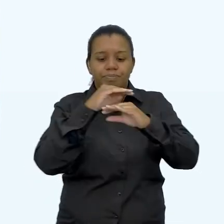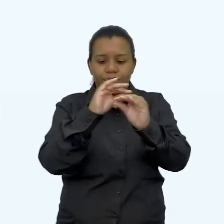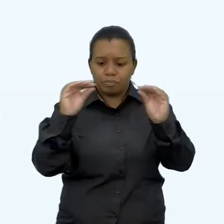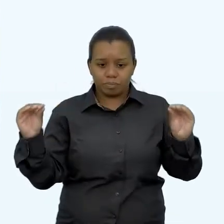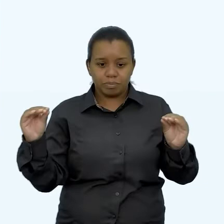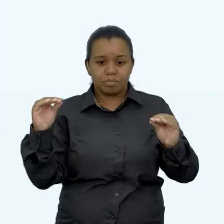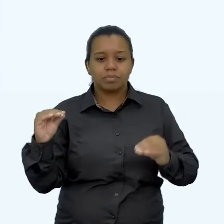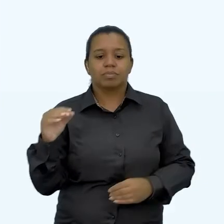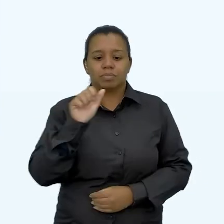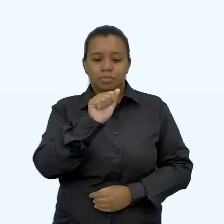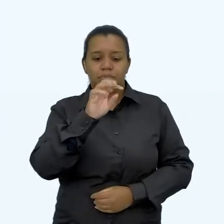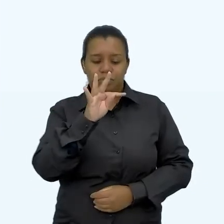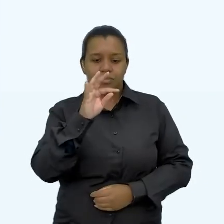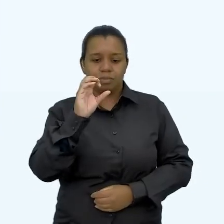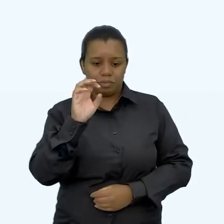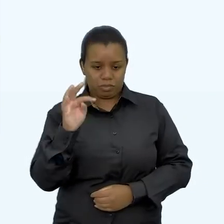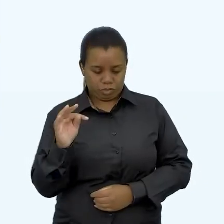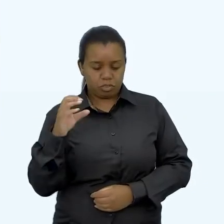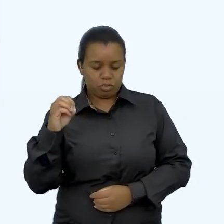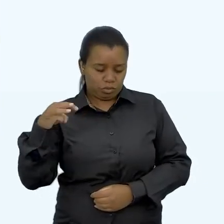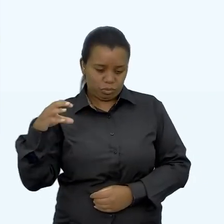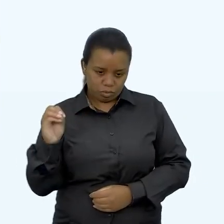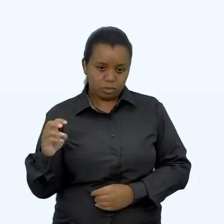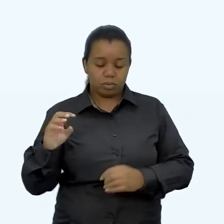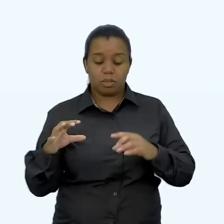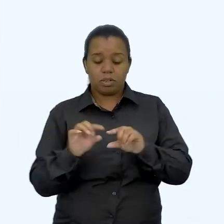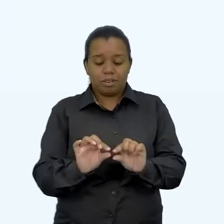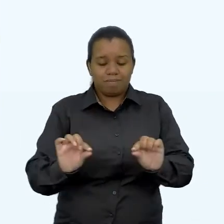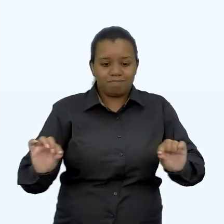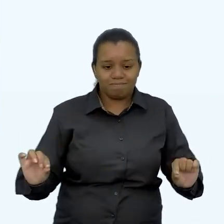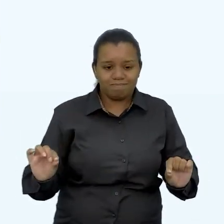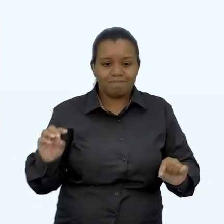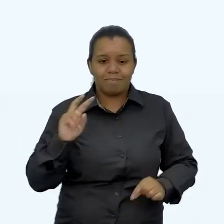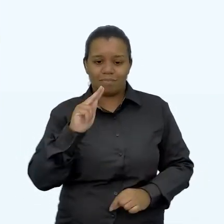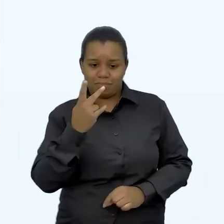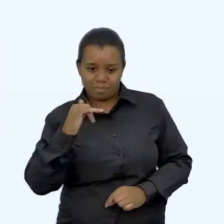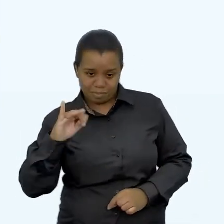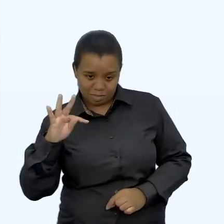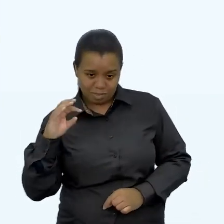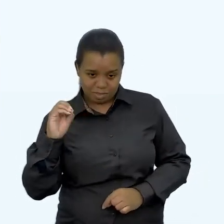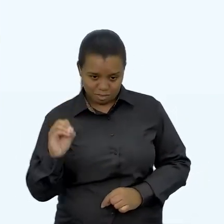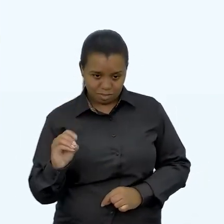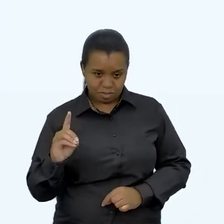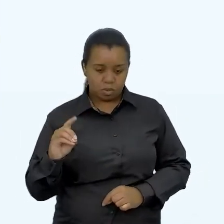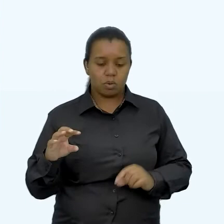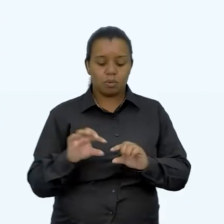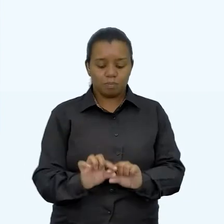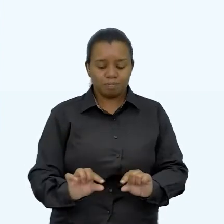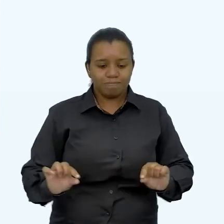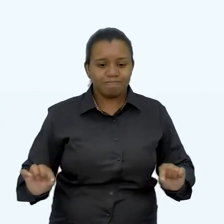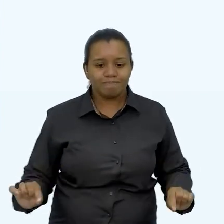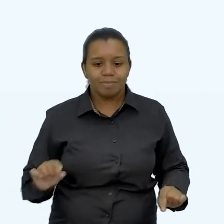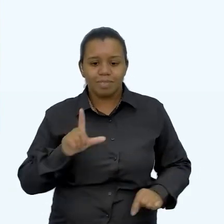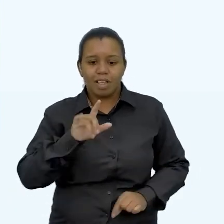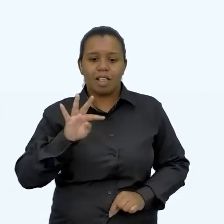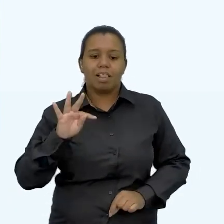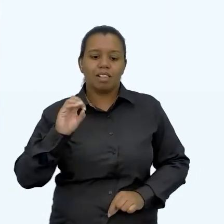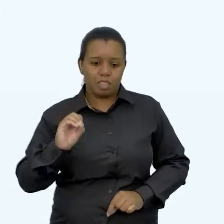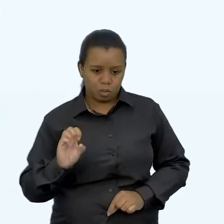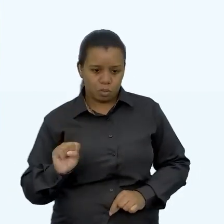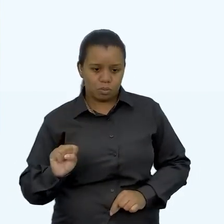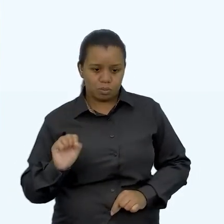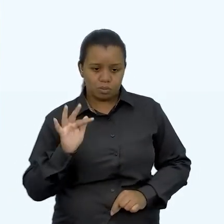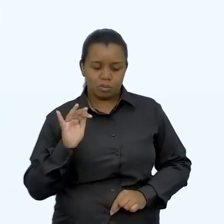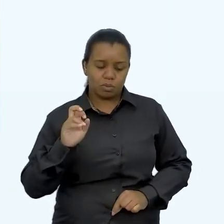a atmosfera, uma líquida, a hidrosfera, e uma sólida, a litosfera.